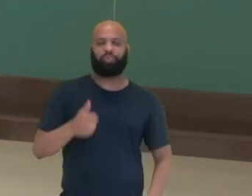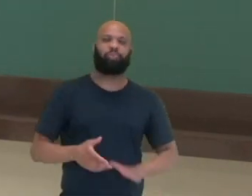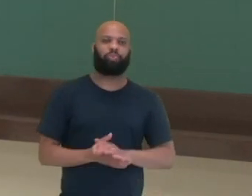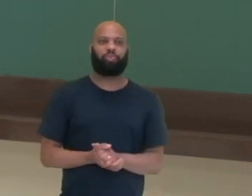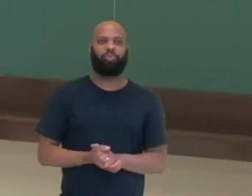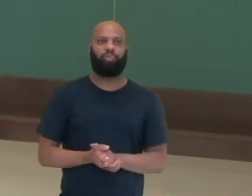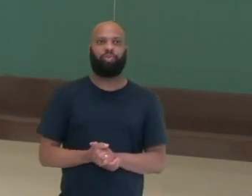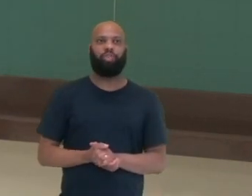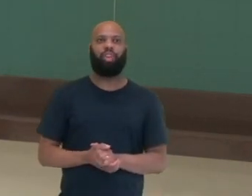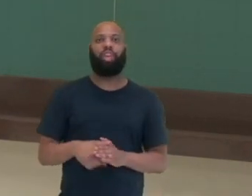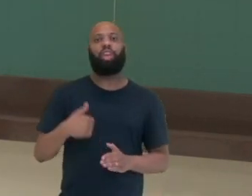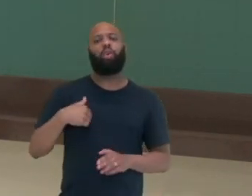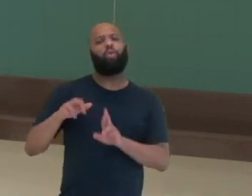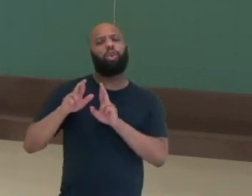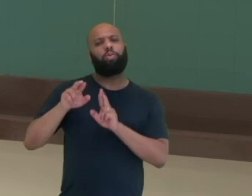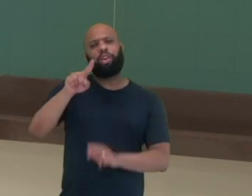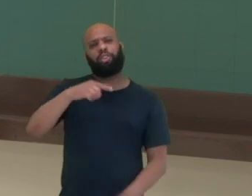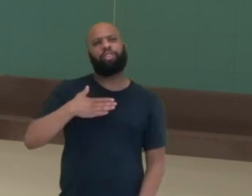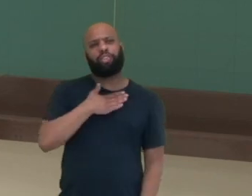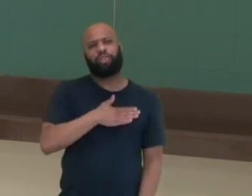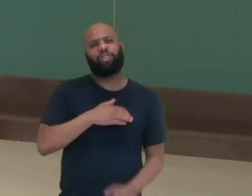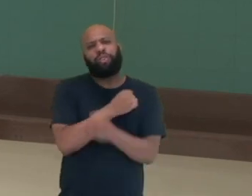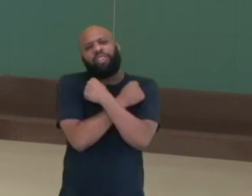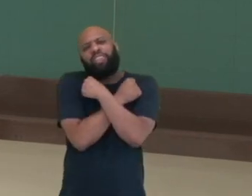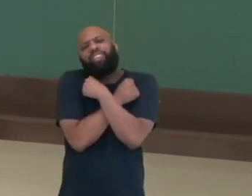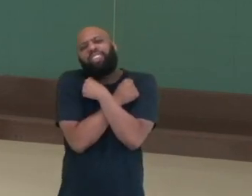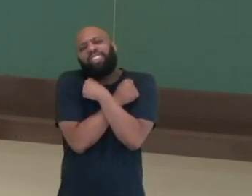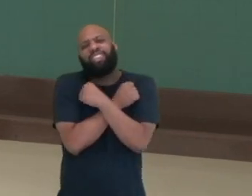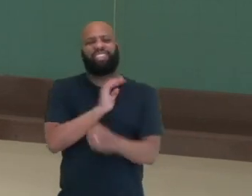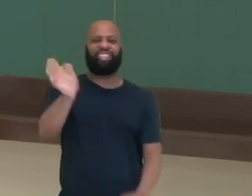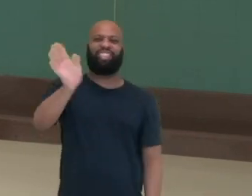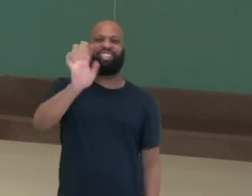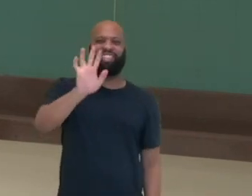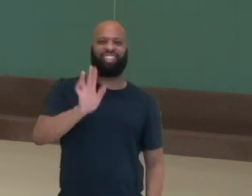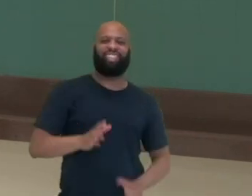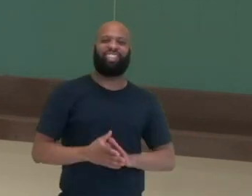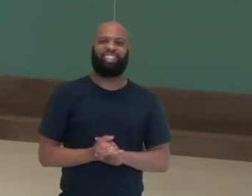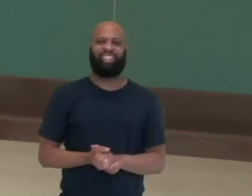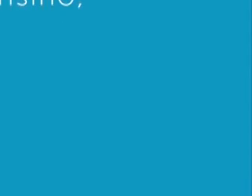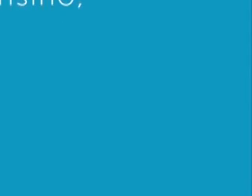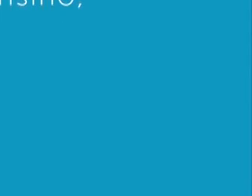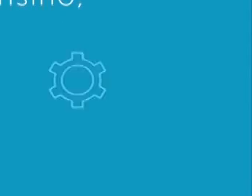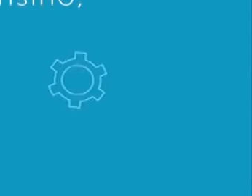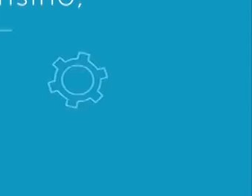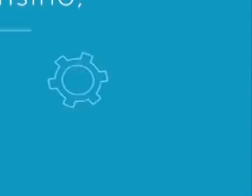Então tá joia. Então a prof espera aí que vocês tenham gostado, ó. Aquele abraço bem forte. Até mais!